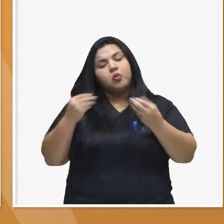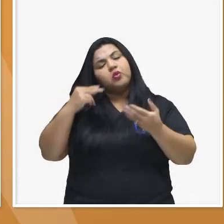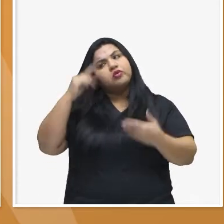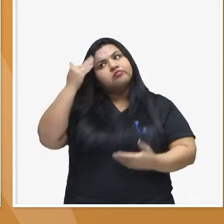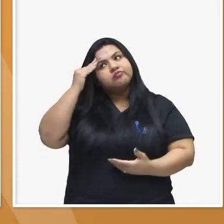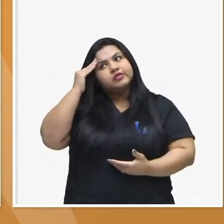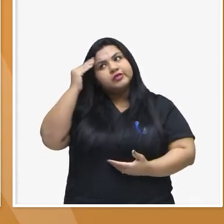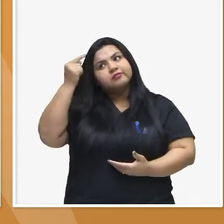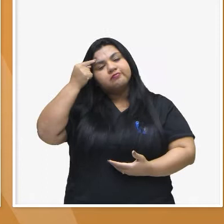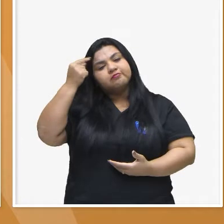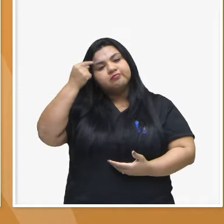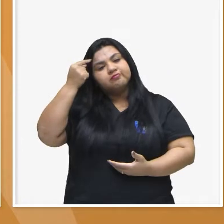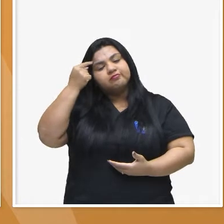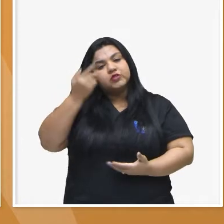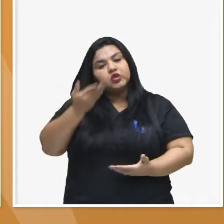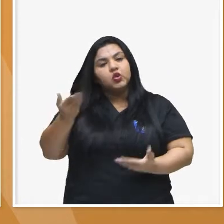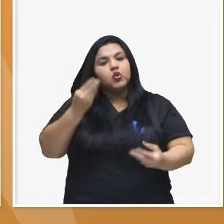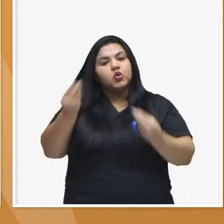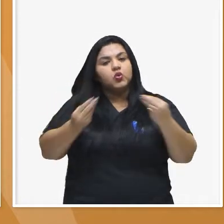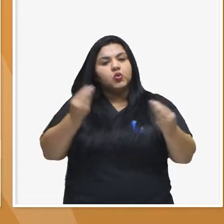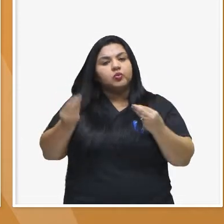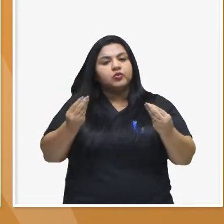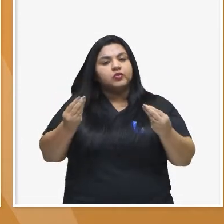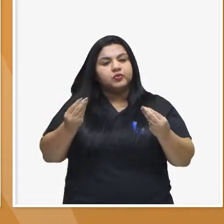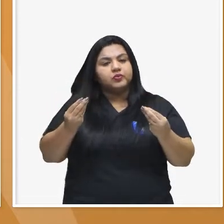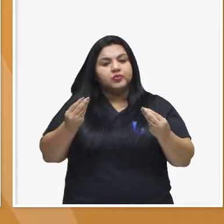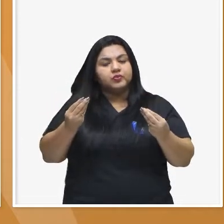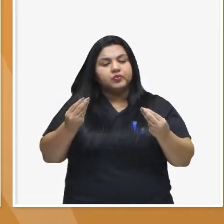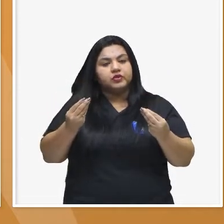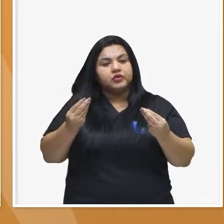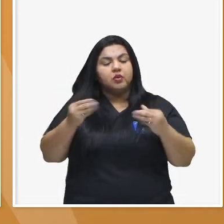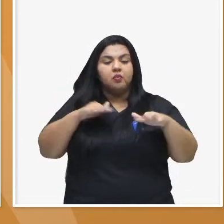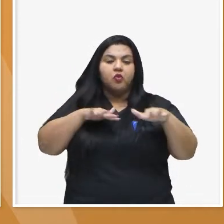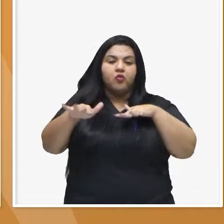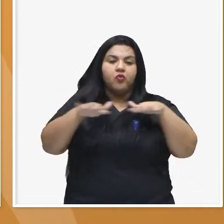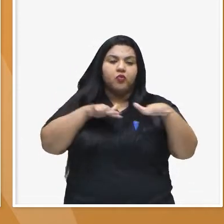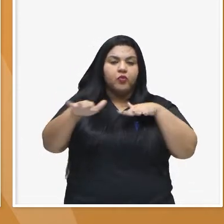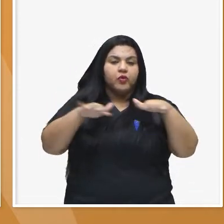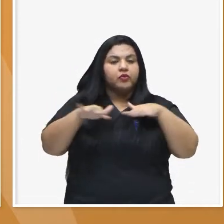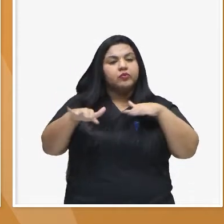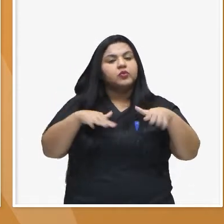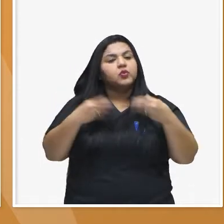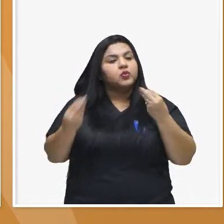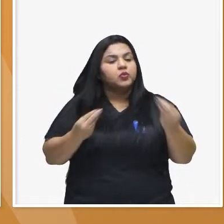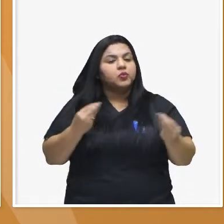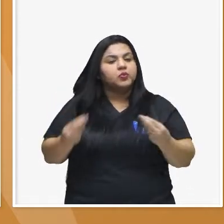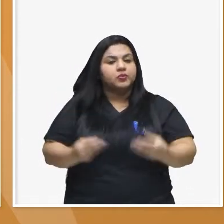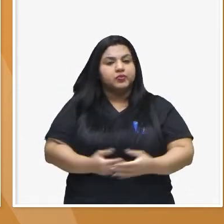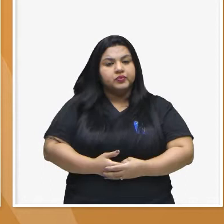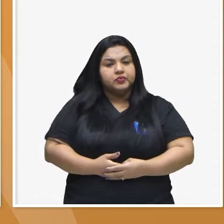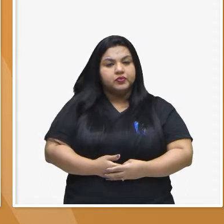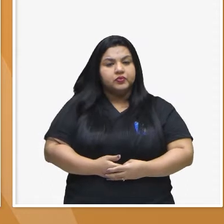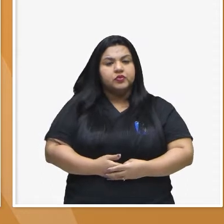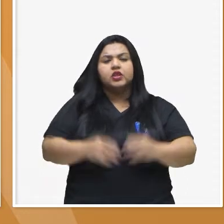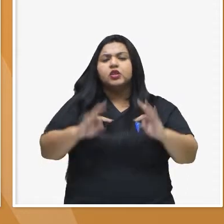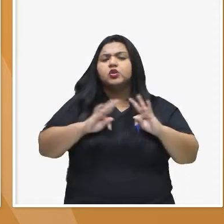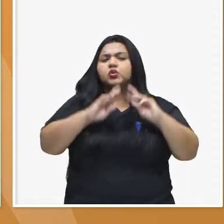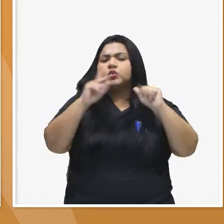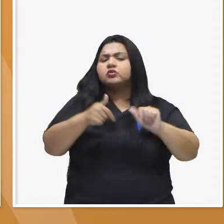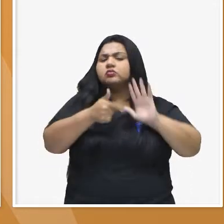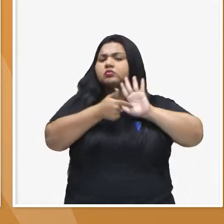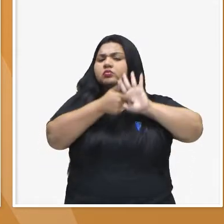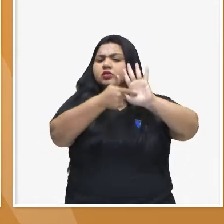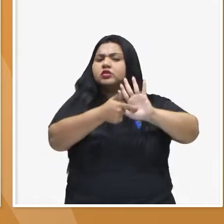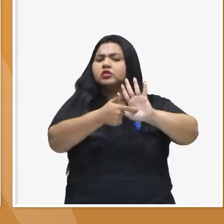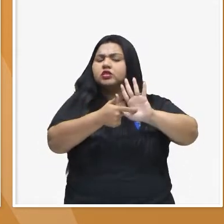pensou que funciona essa movimentação aí dialética. Tudo se apresenta na